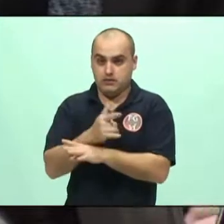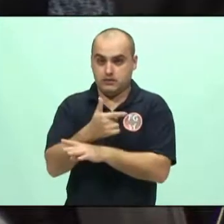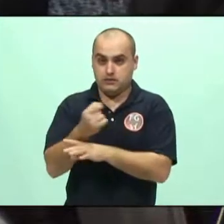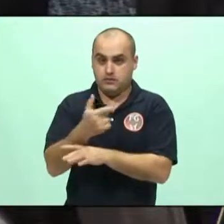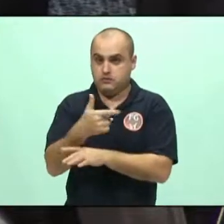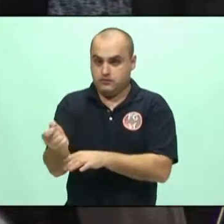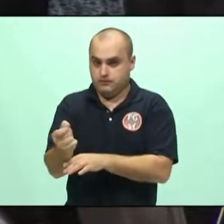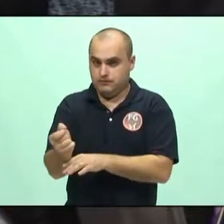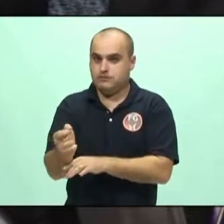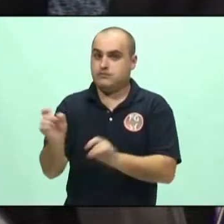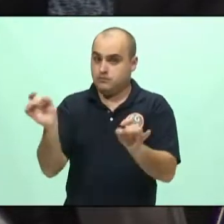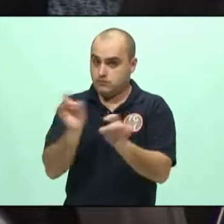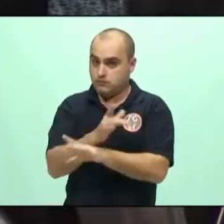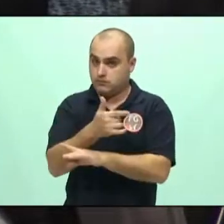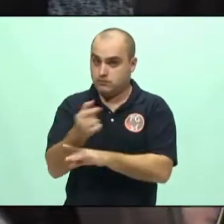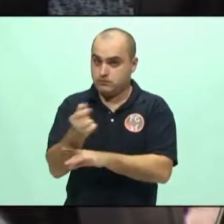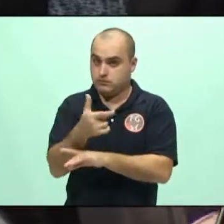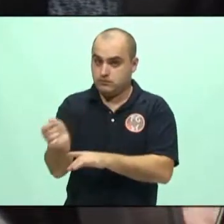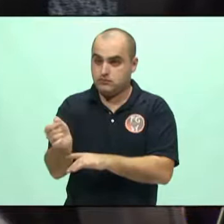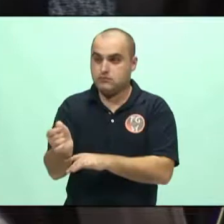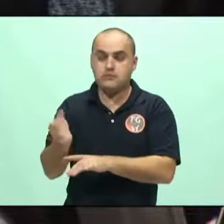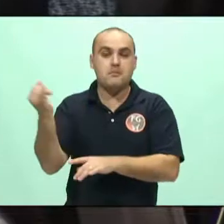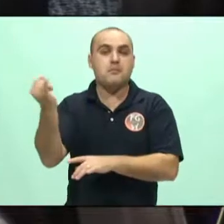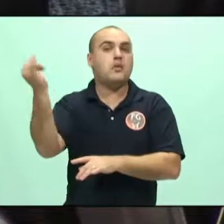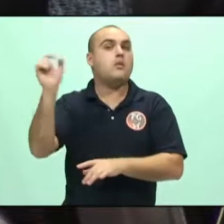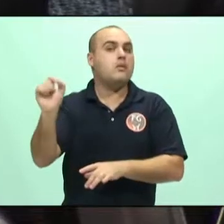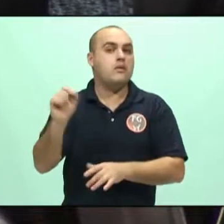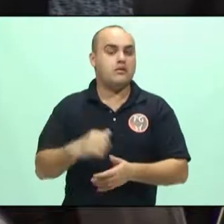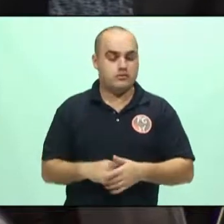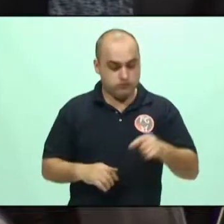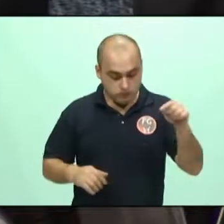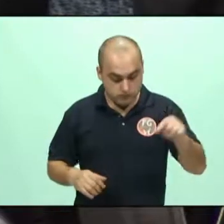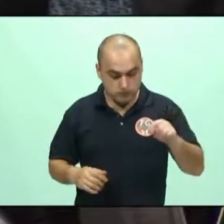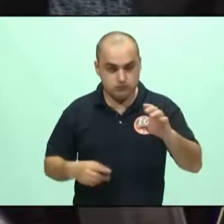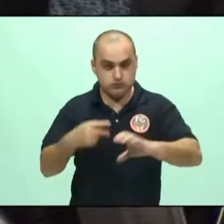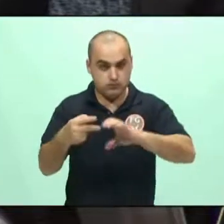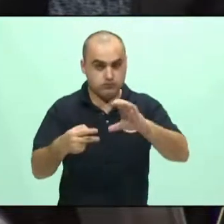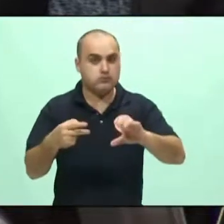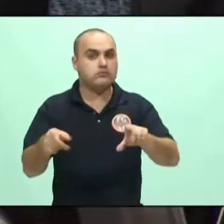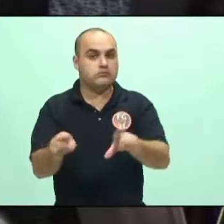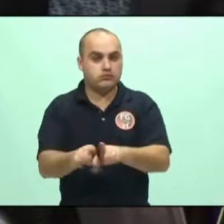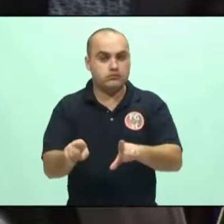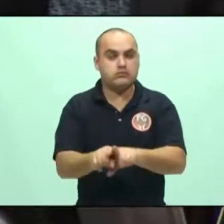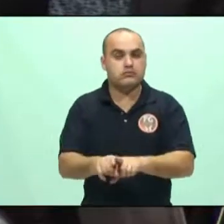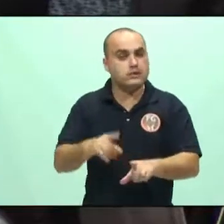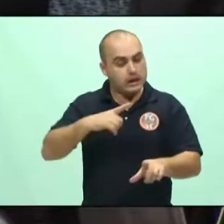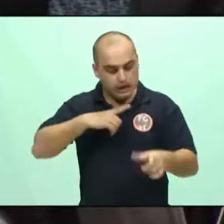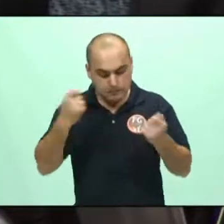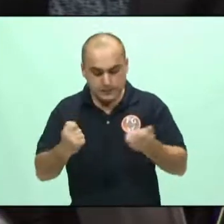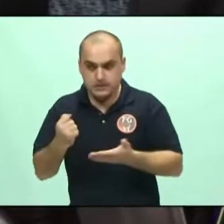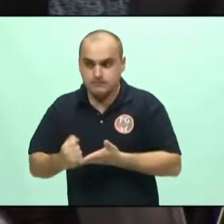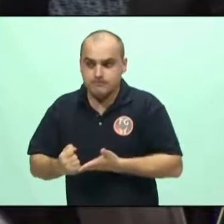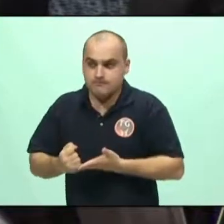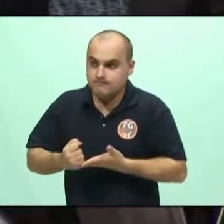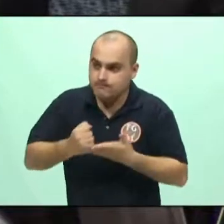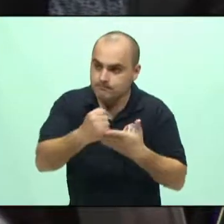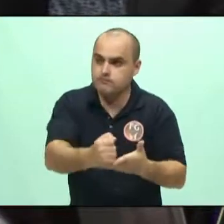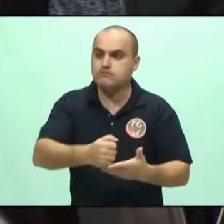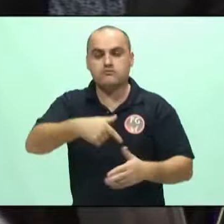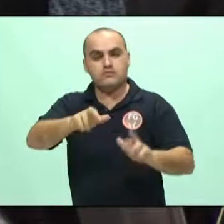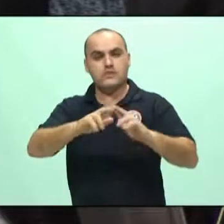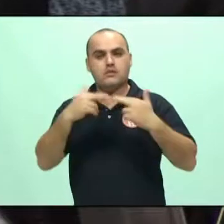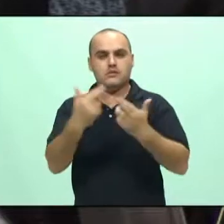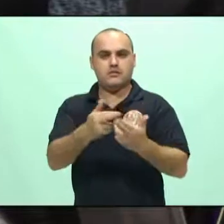contrato estapar vence 2020 é importante que essa casa dê também a sua a sua colaboração através de uma audiência pública